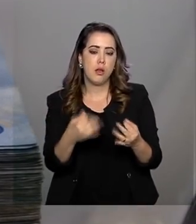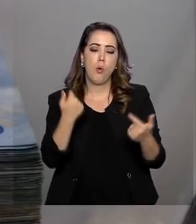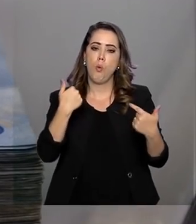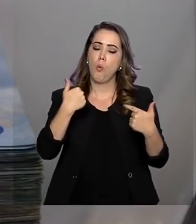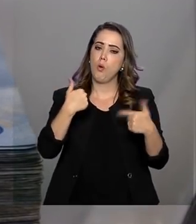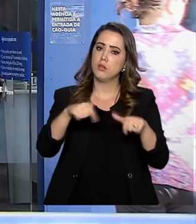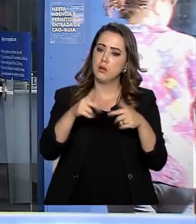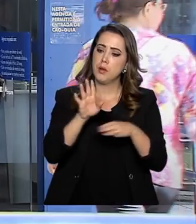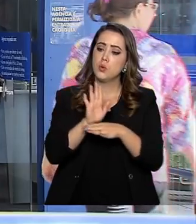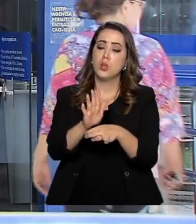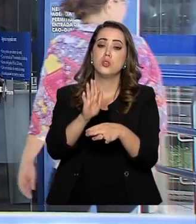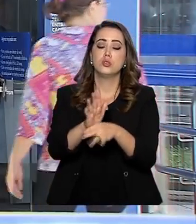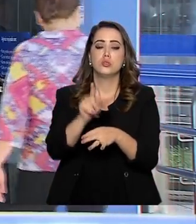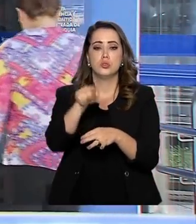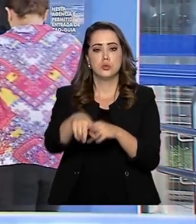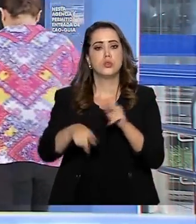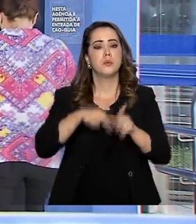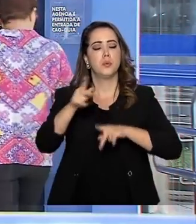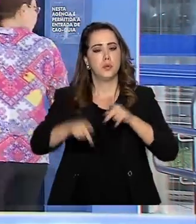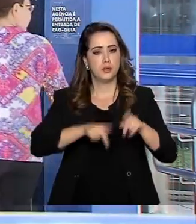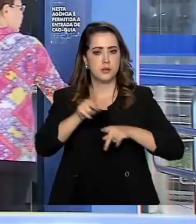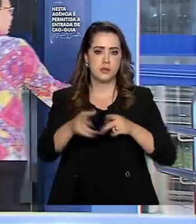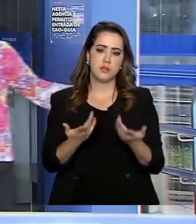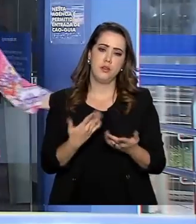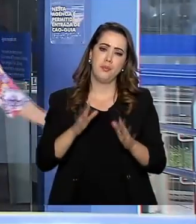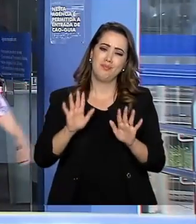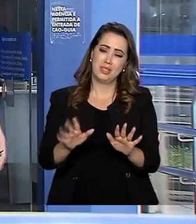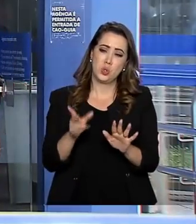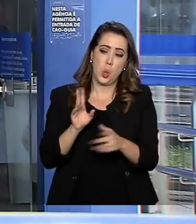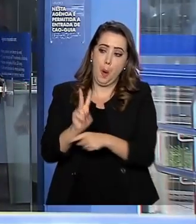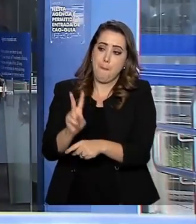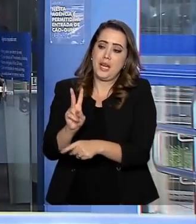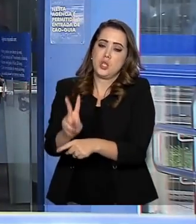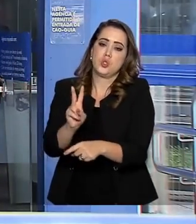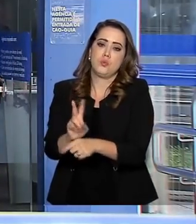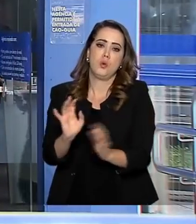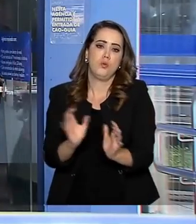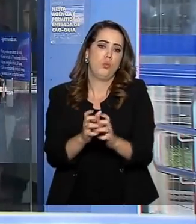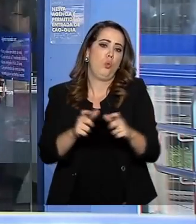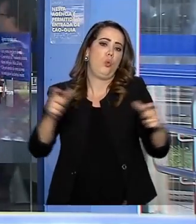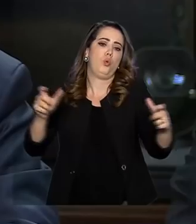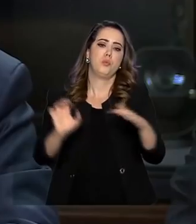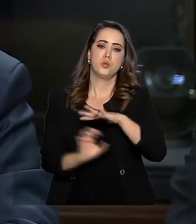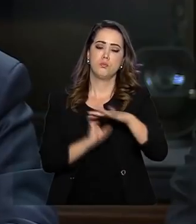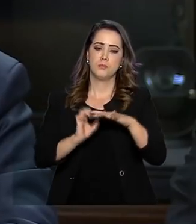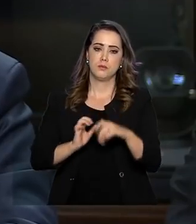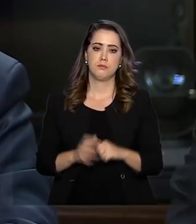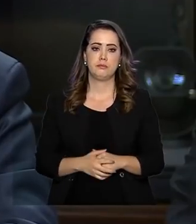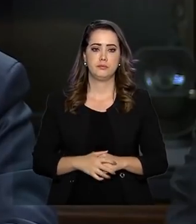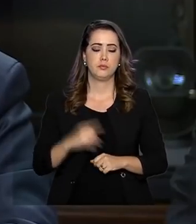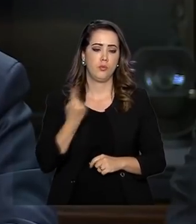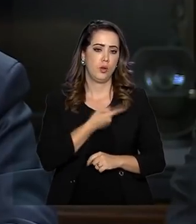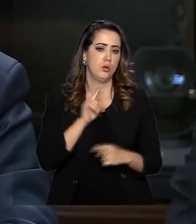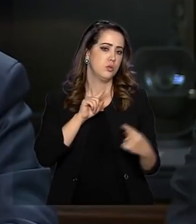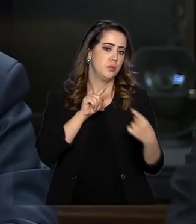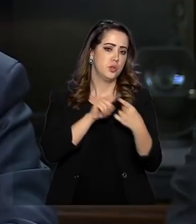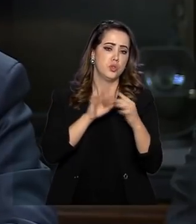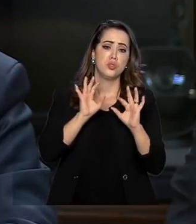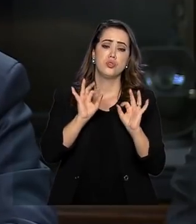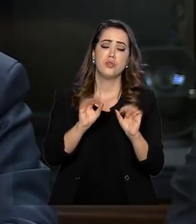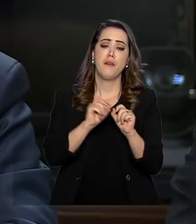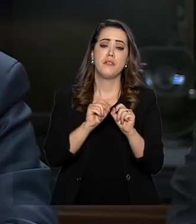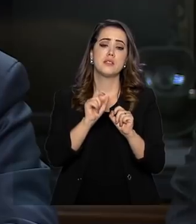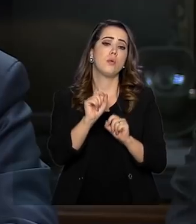operações que beneficiem a população, ao invés de empréstimos a grandes empresas. O que nós estamos fazendo é